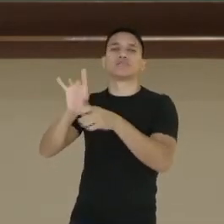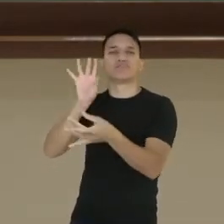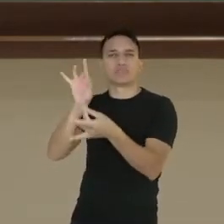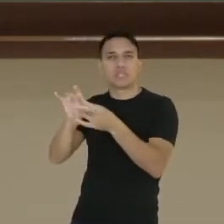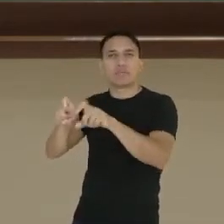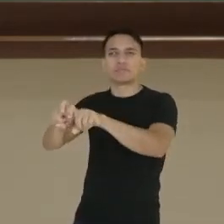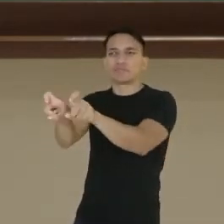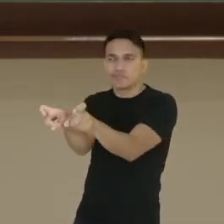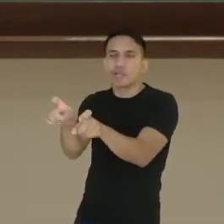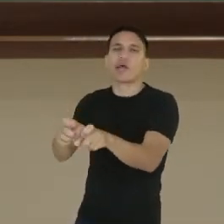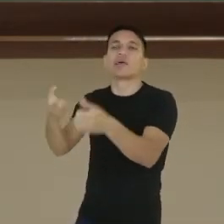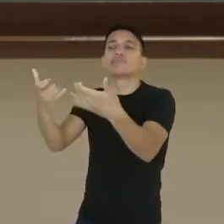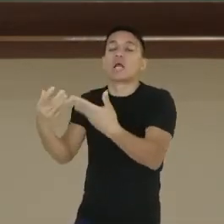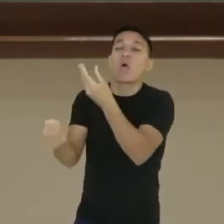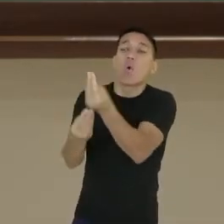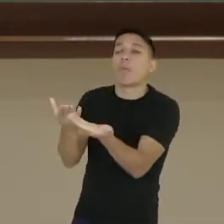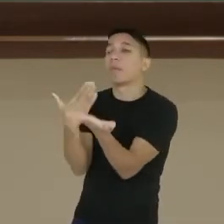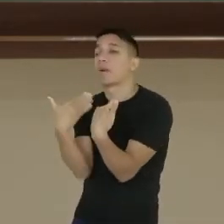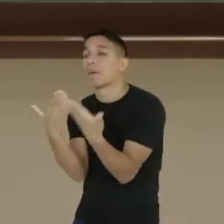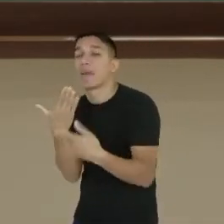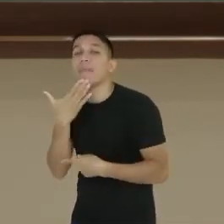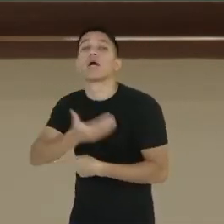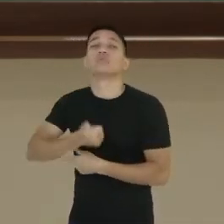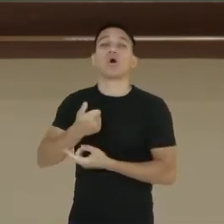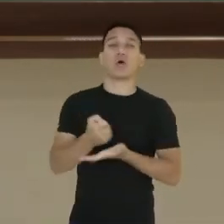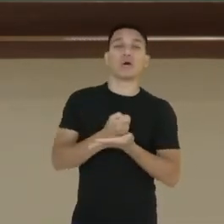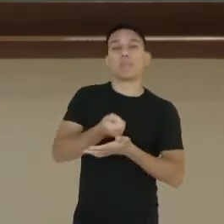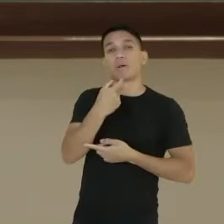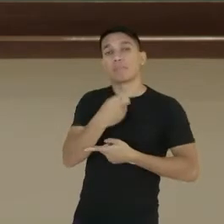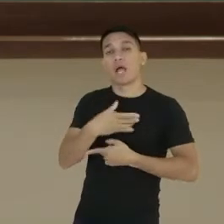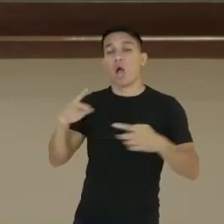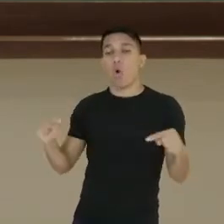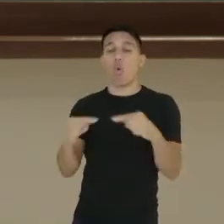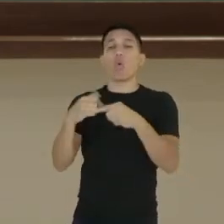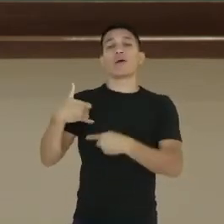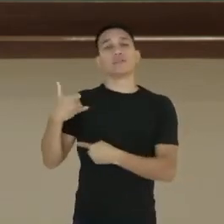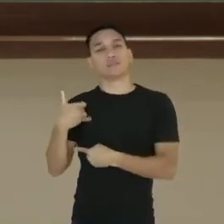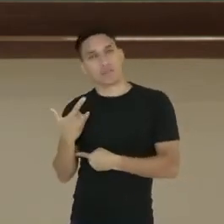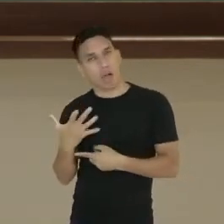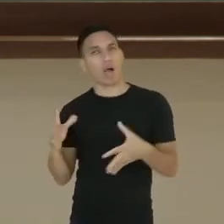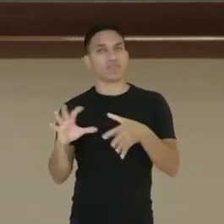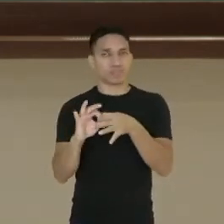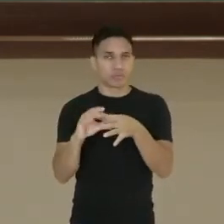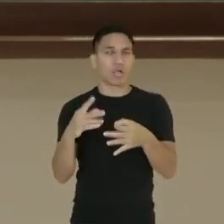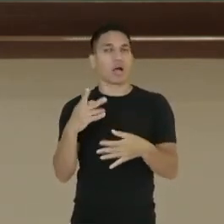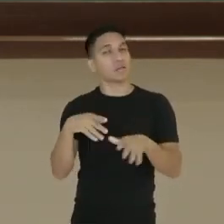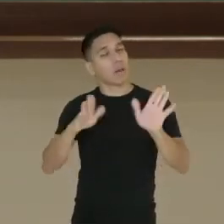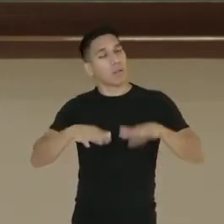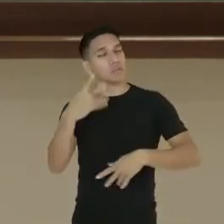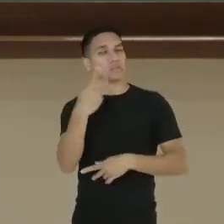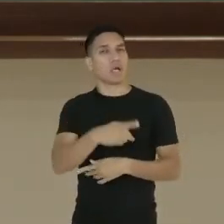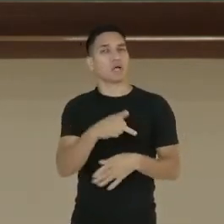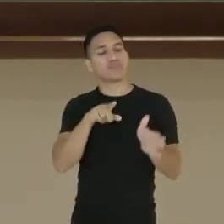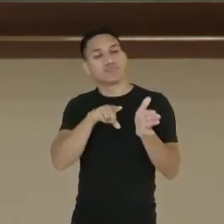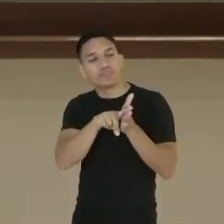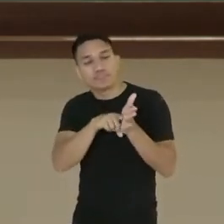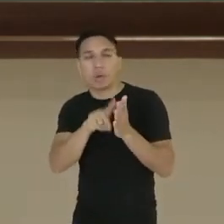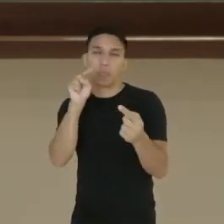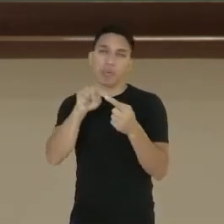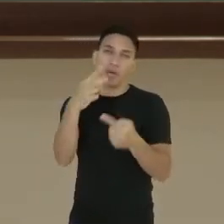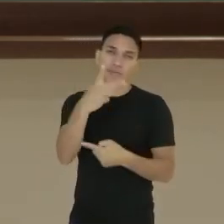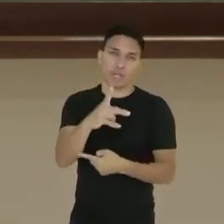para que ele possa orientar qual é a melhor pílula para a sua idade ou para o que você procura, né? Então, não,